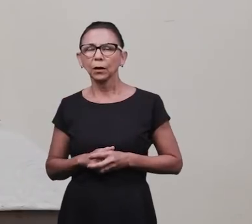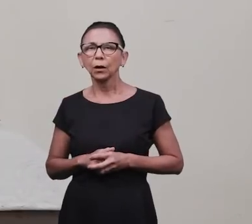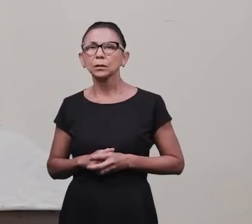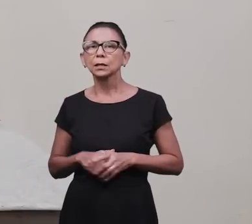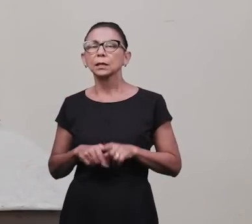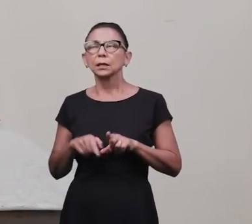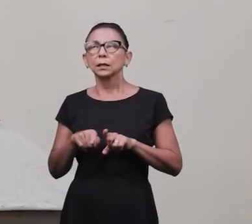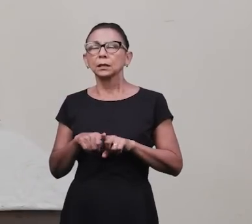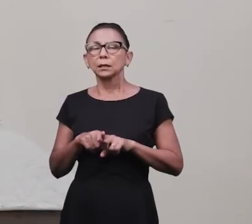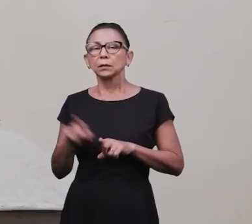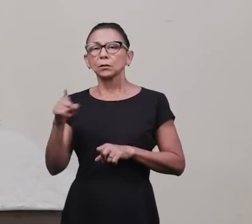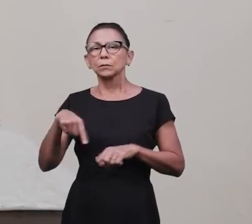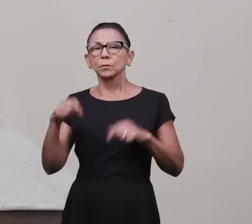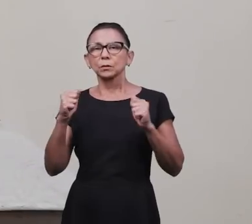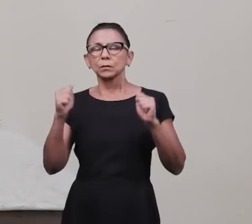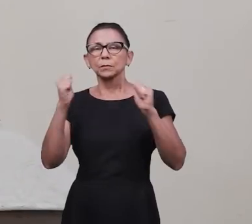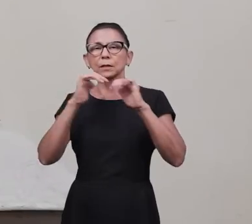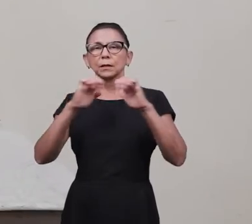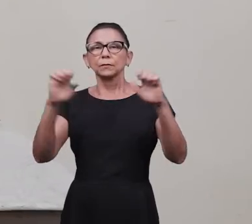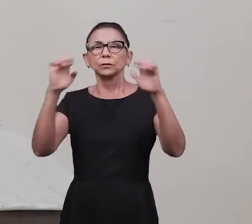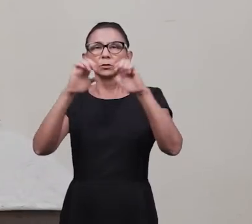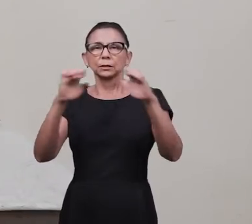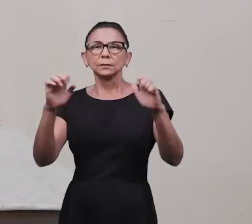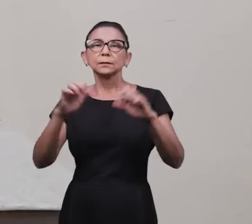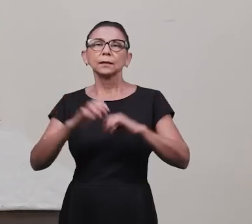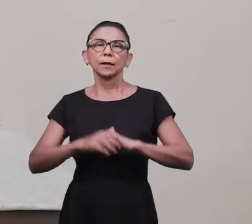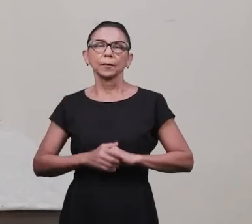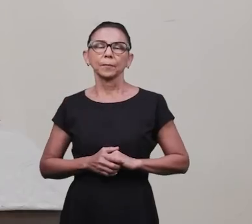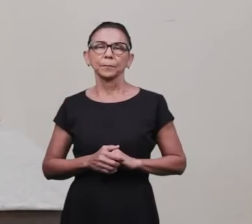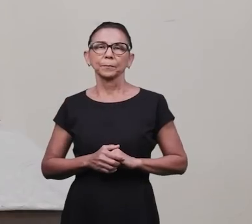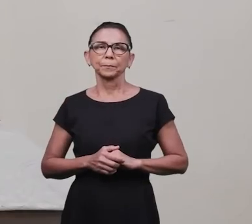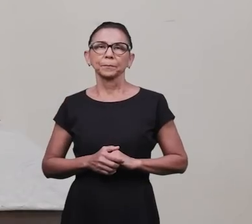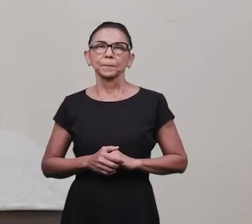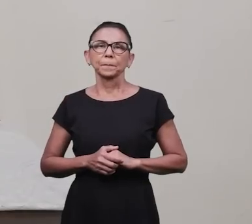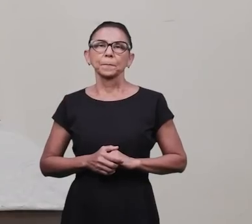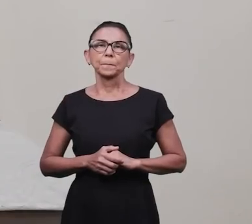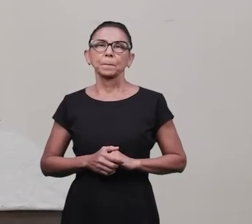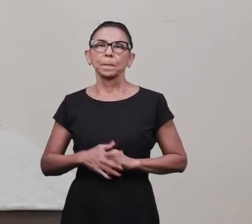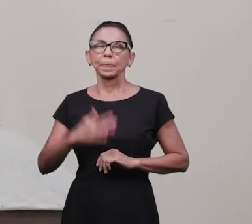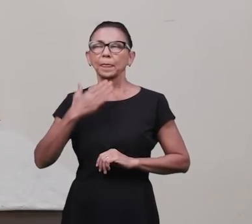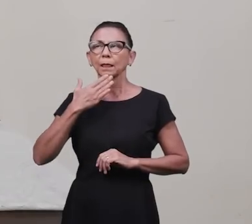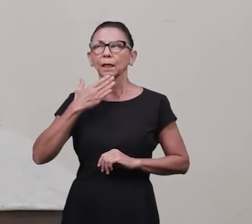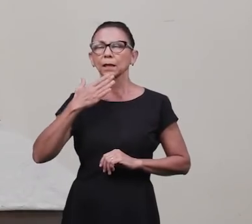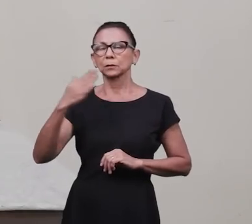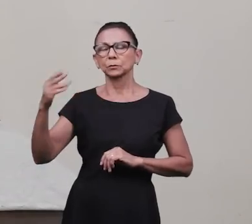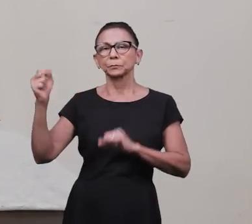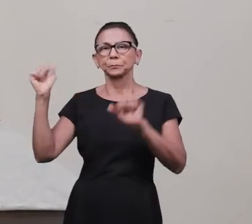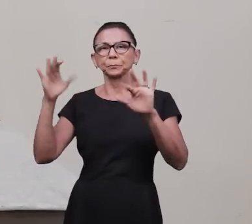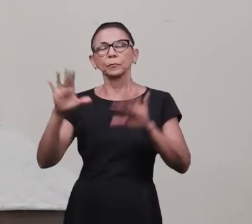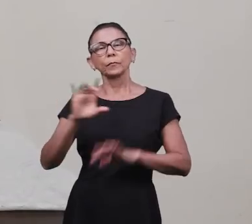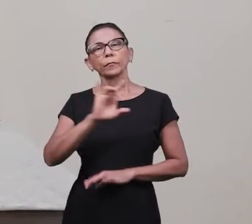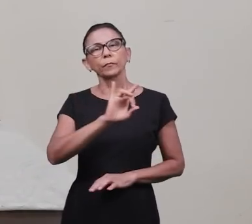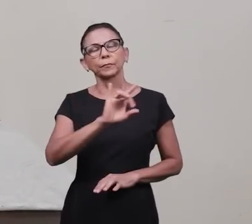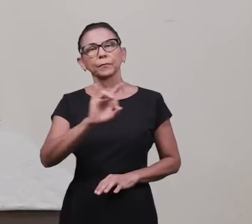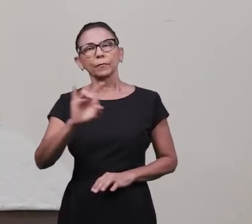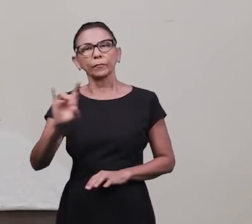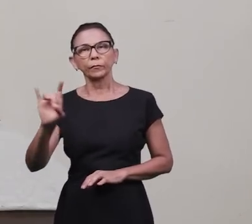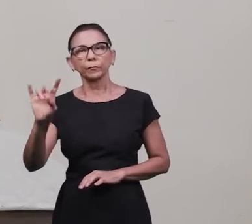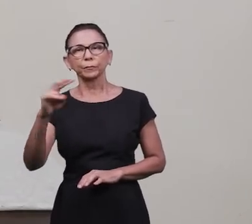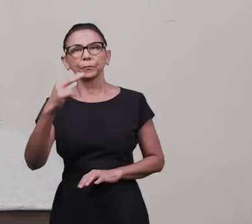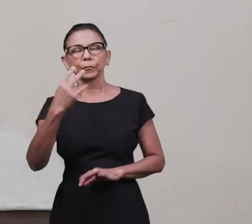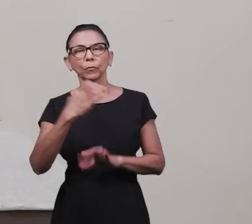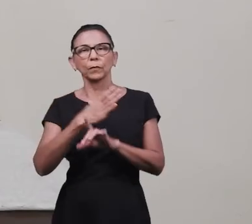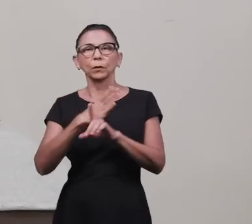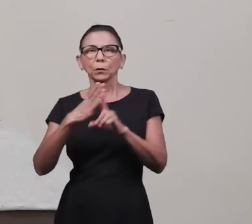gerar vidas para o teu reino. Ó Deus, nós assim oramos a ti, Senhor, que tu abençoes a cada um daqueles